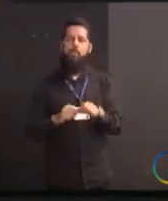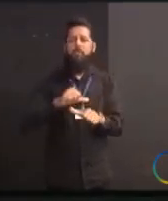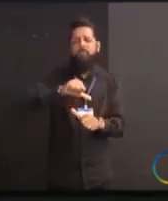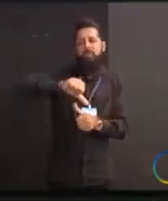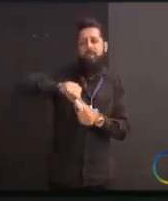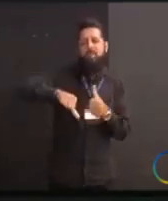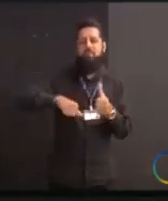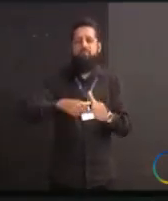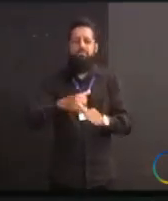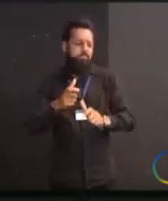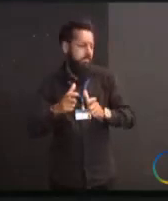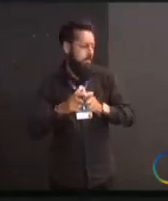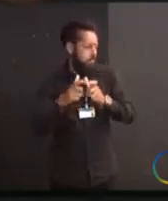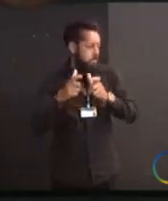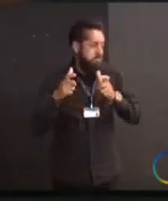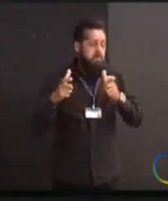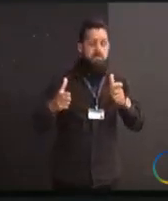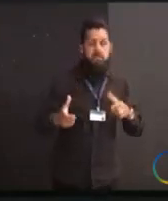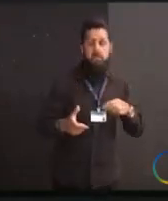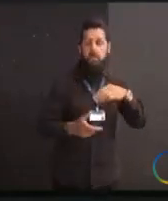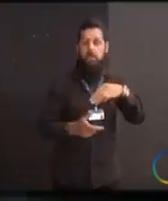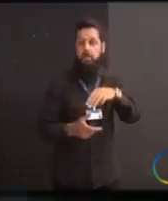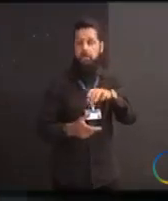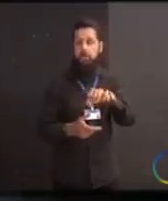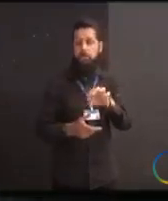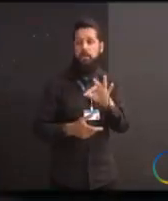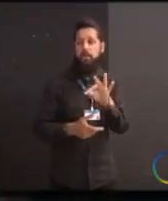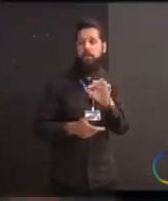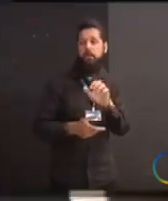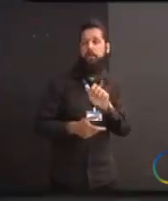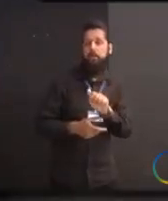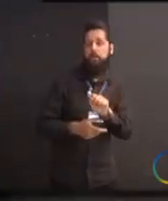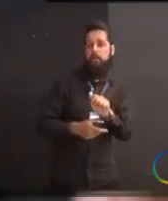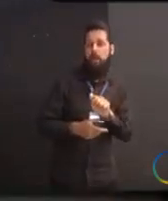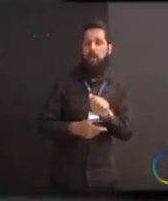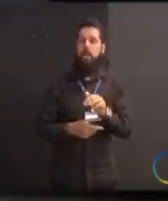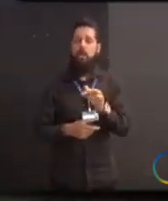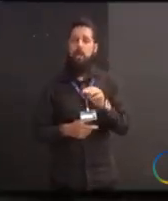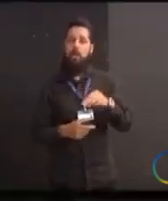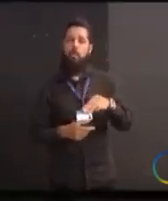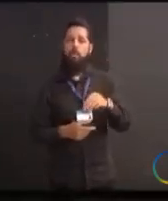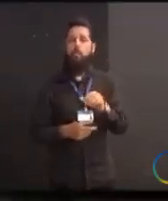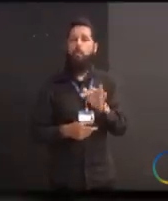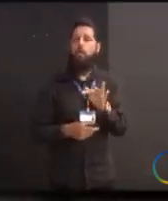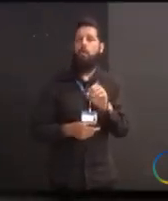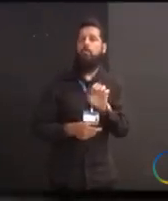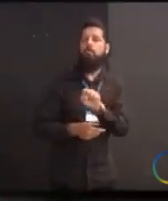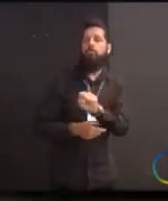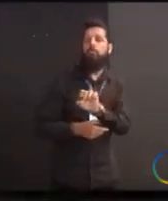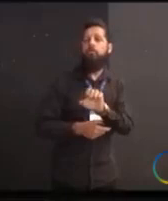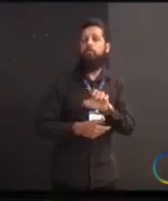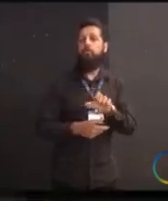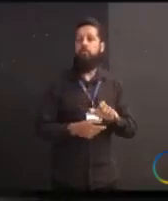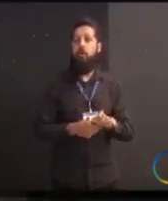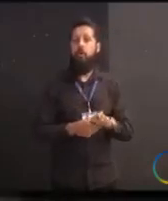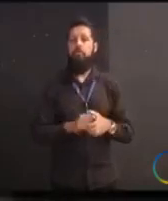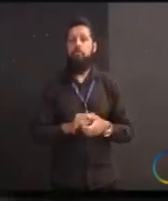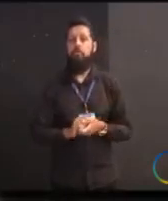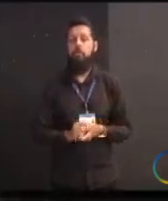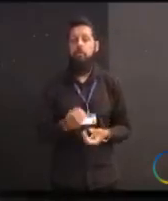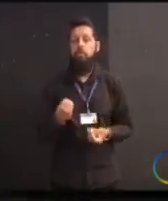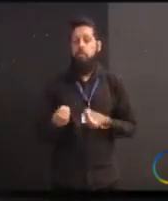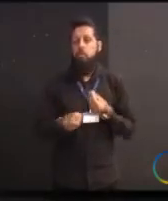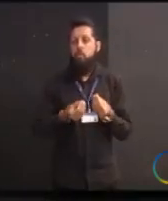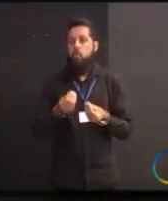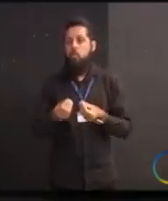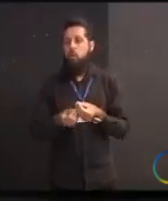ambulante. Se eu pegar aqui agora o Raul, aquela metamorfose ambulante, que se transformou com o